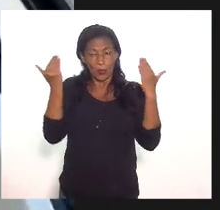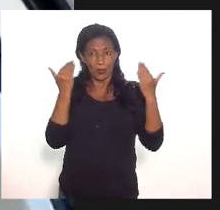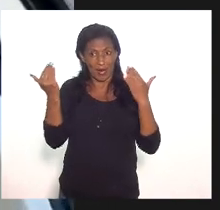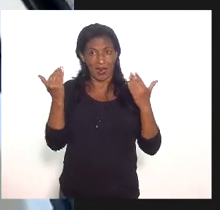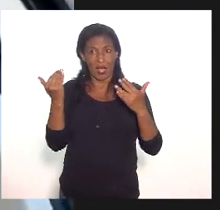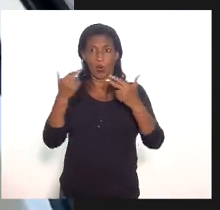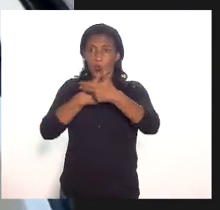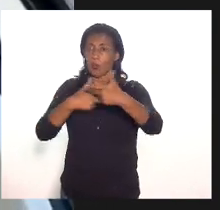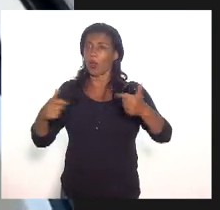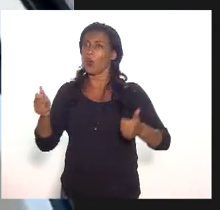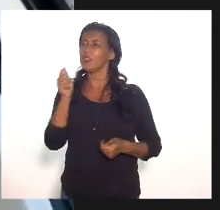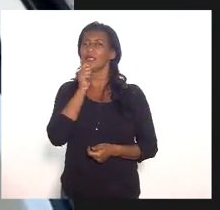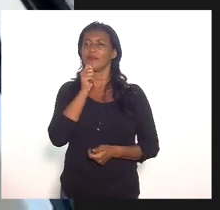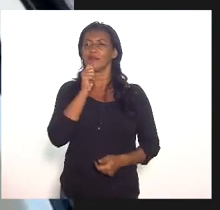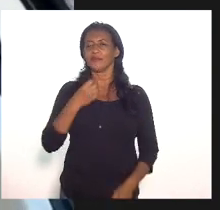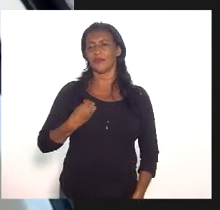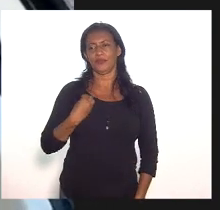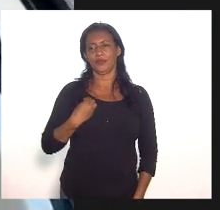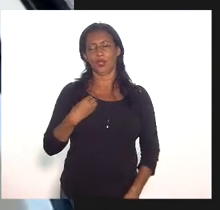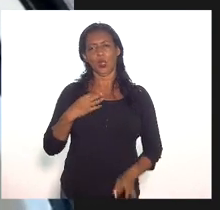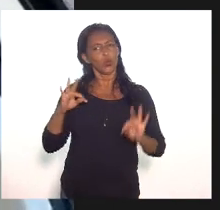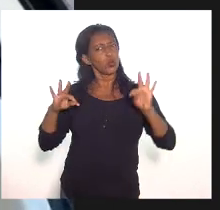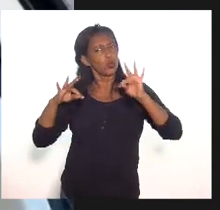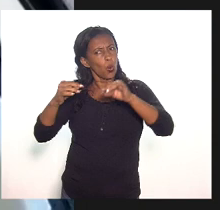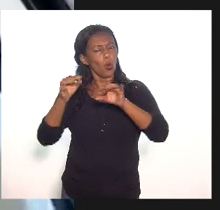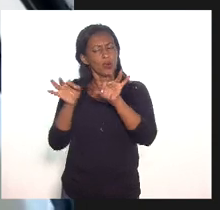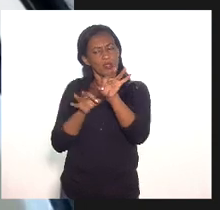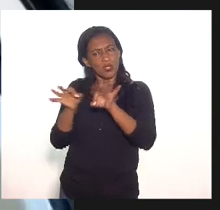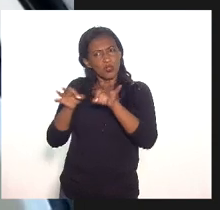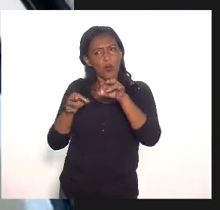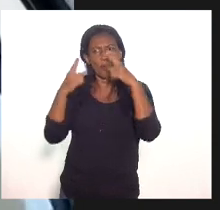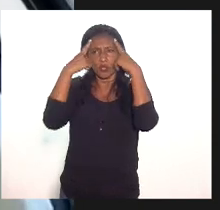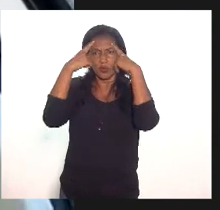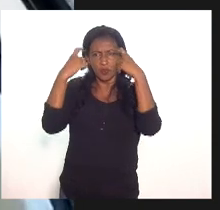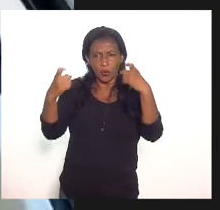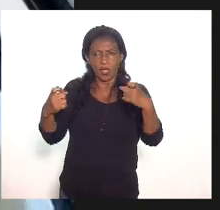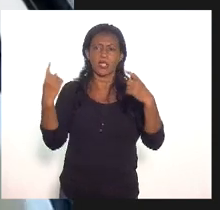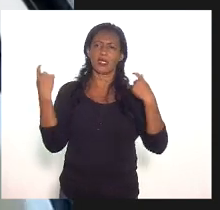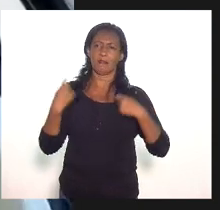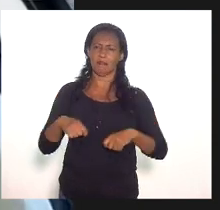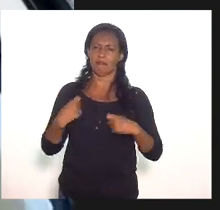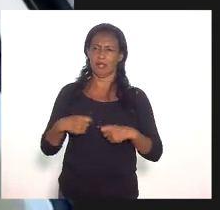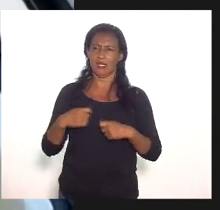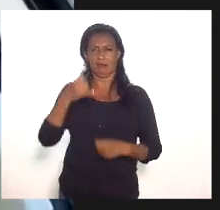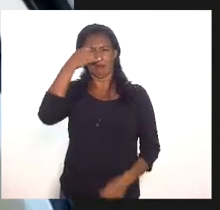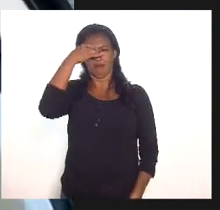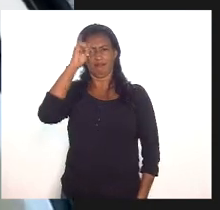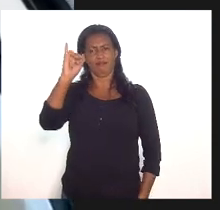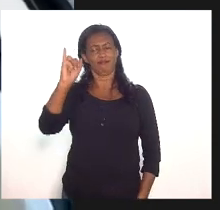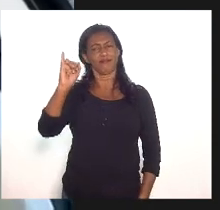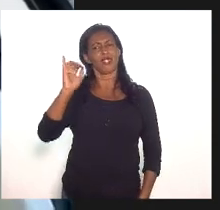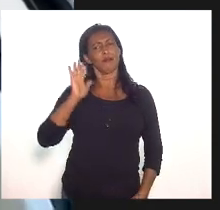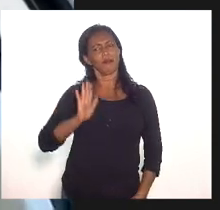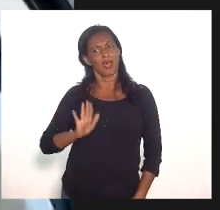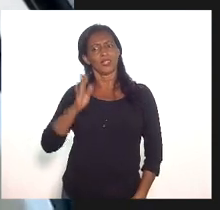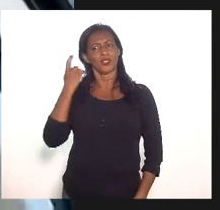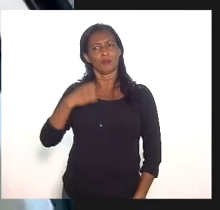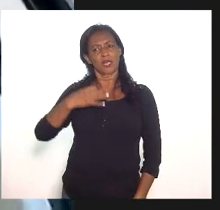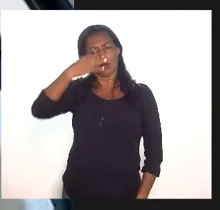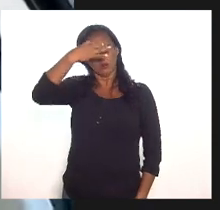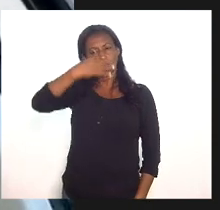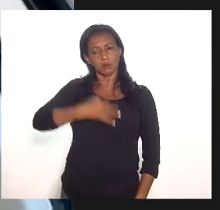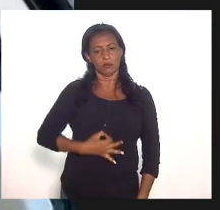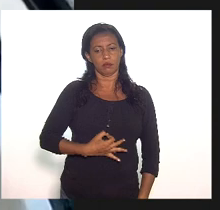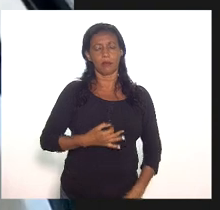existe. Obviamente, todas as formas de preconceito e de violência devem ser combatidas, mas elas devem ser combatidas com